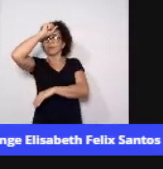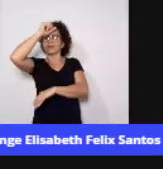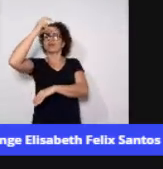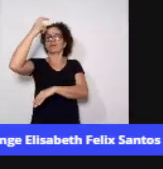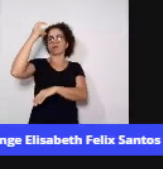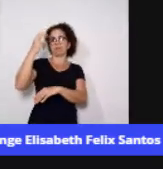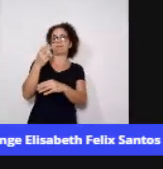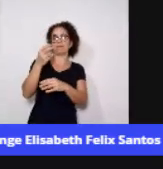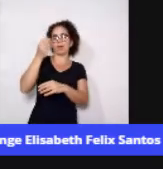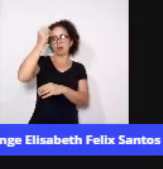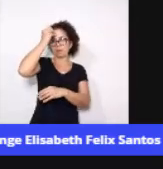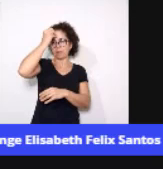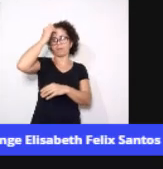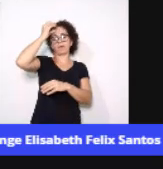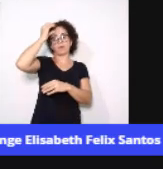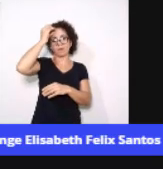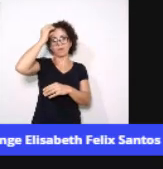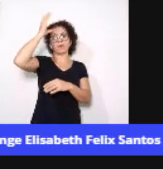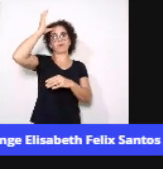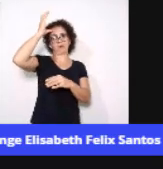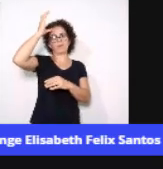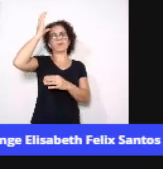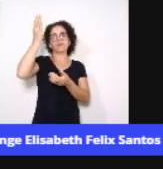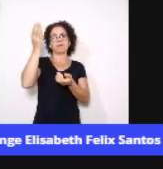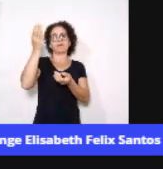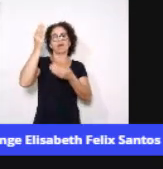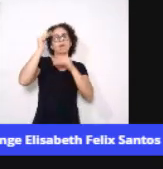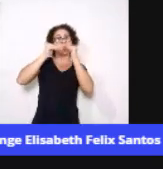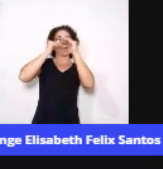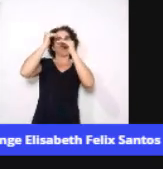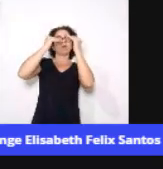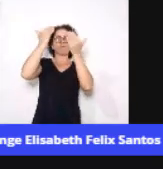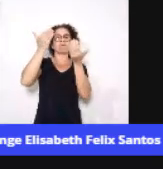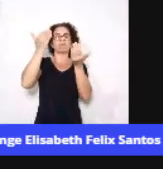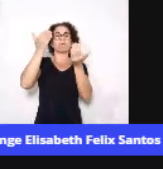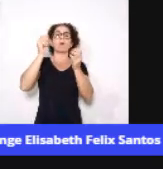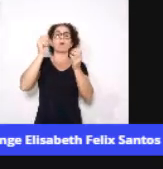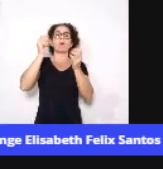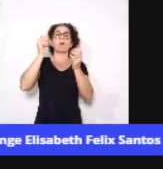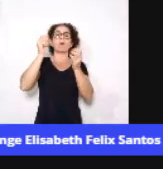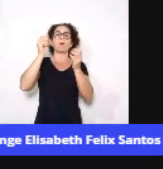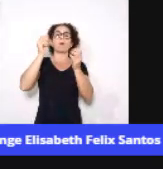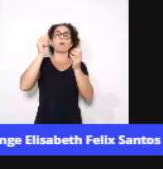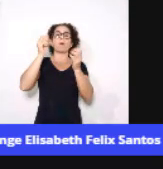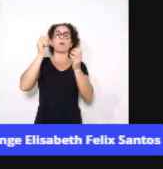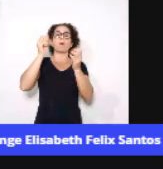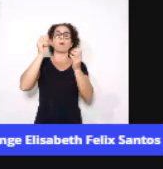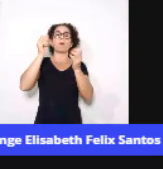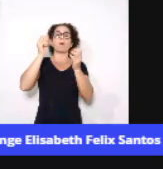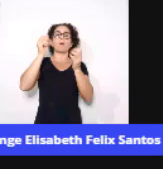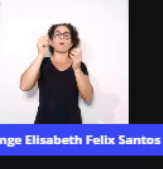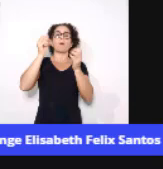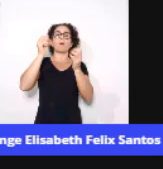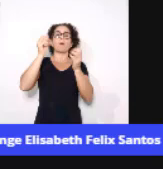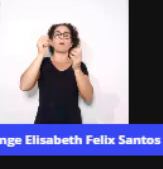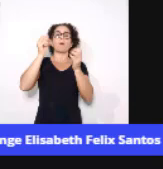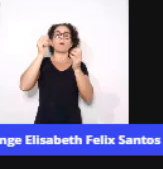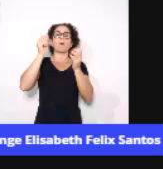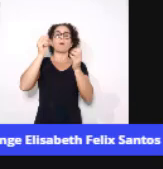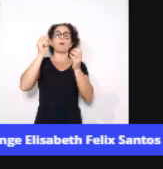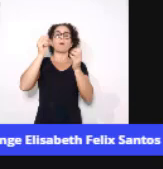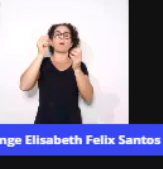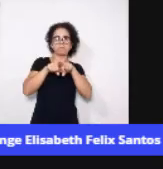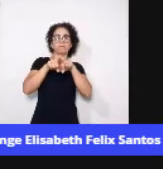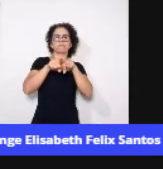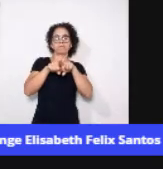conhecimento é muito bom, porque é onde você pode, ao mesmo tempo, trabalhar com as dúvidas, as